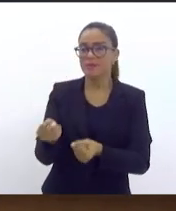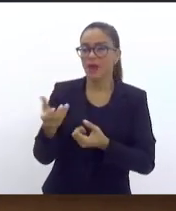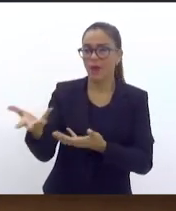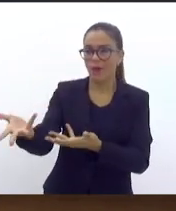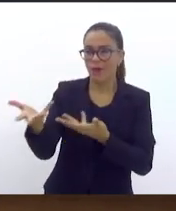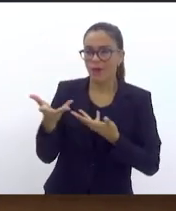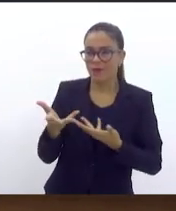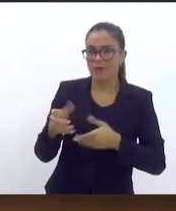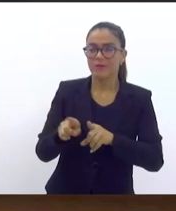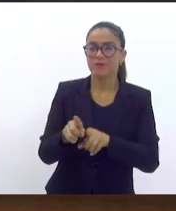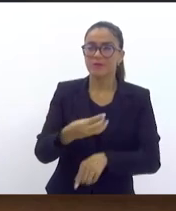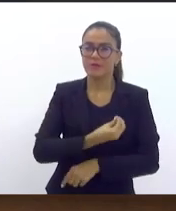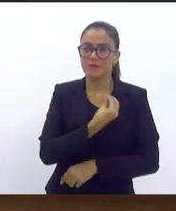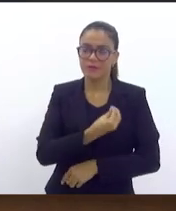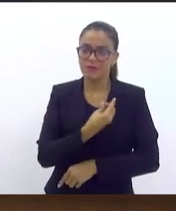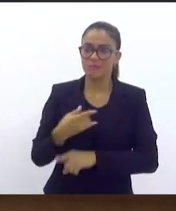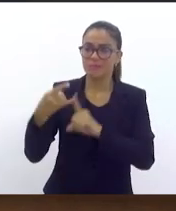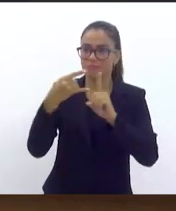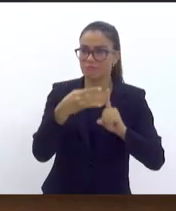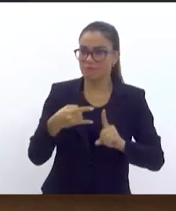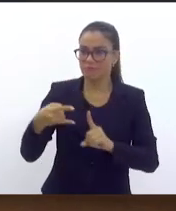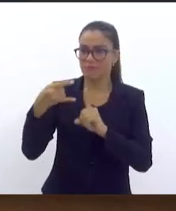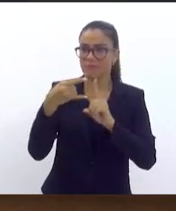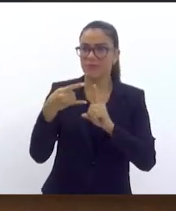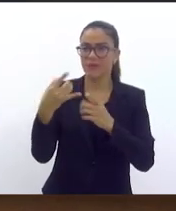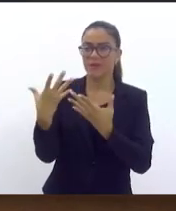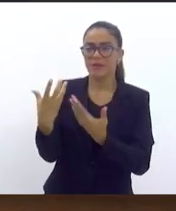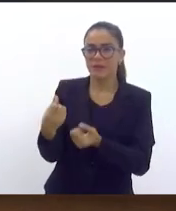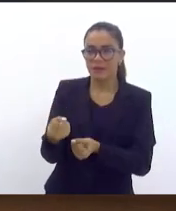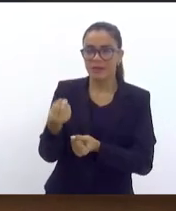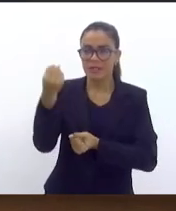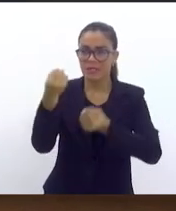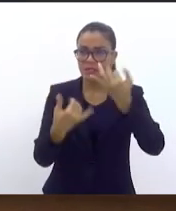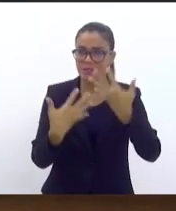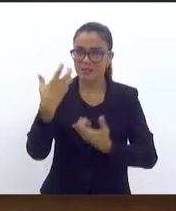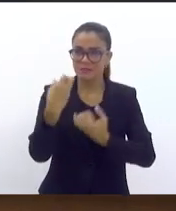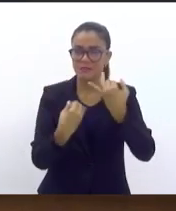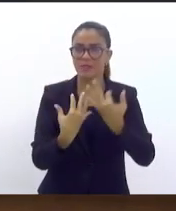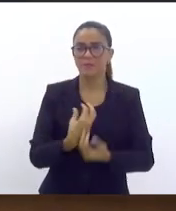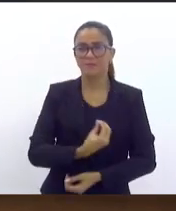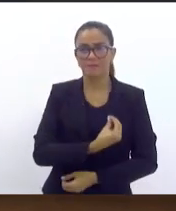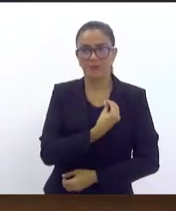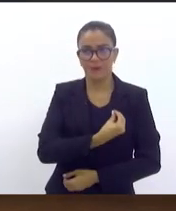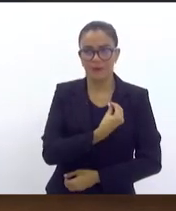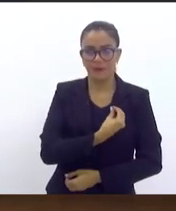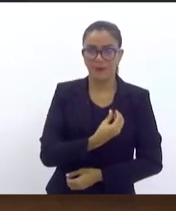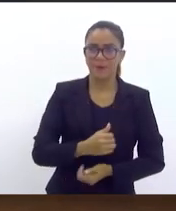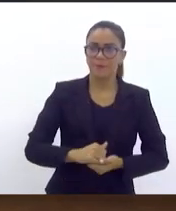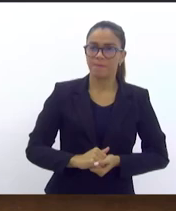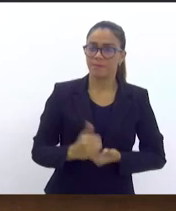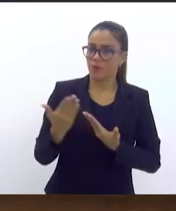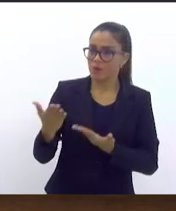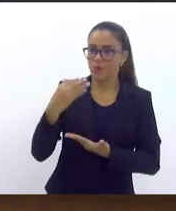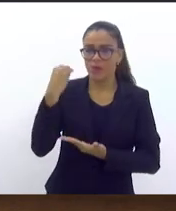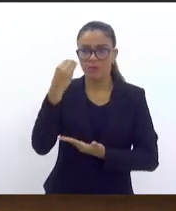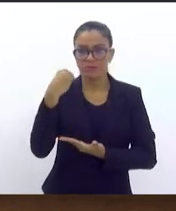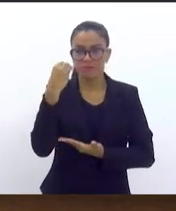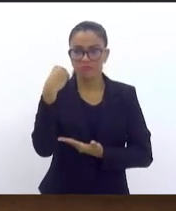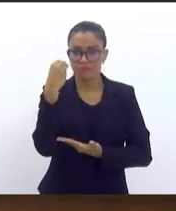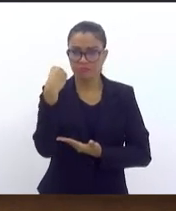e participar e ilustrar com a sua presença e também com a sua experiência